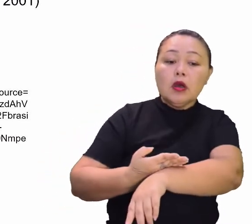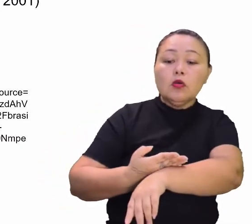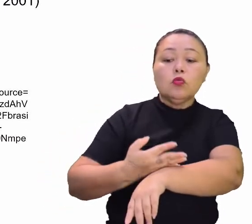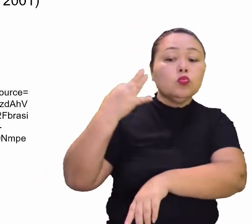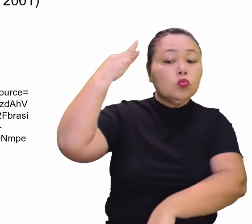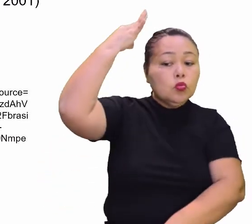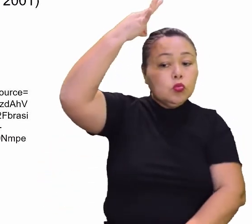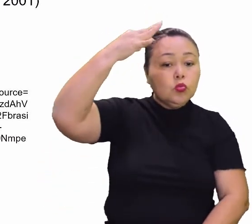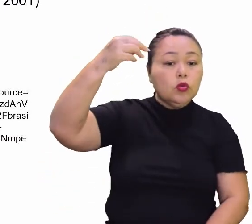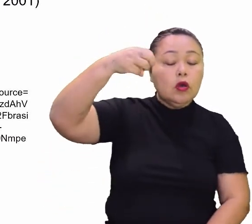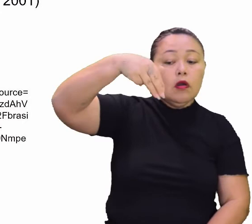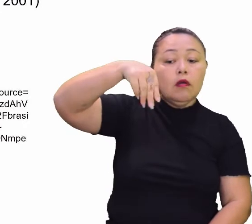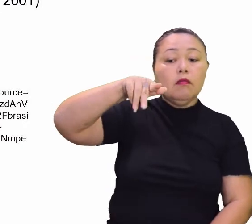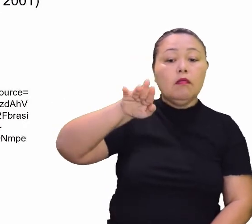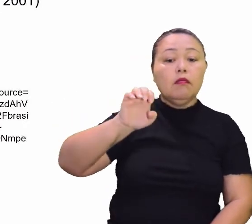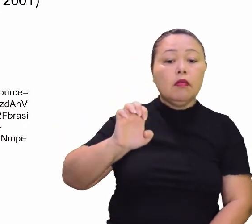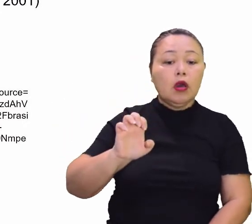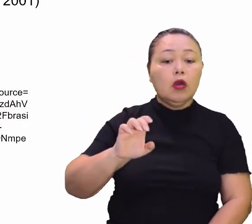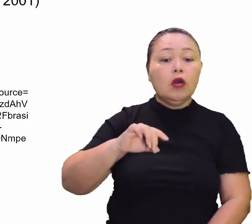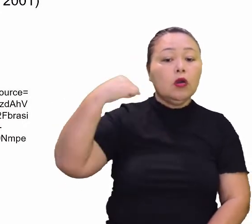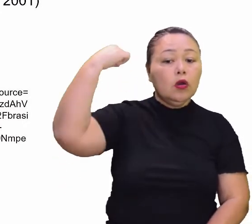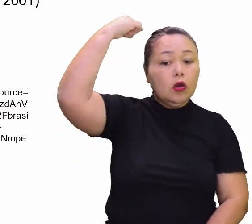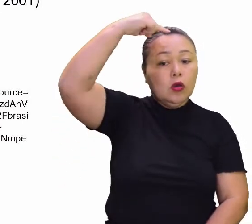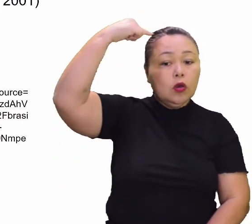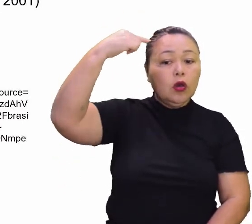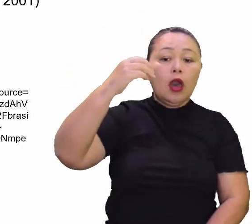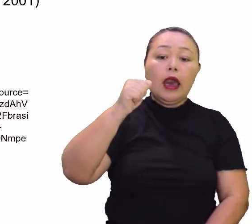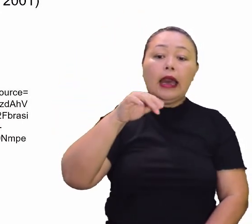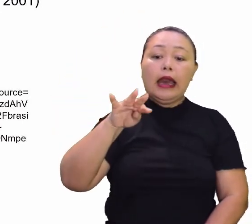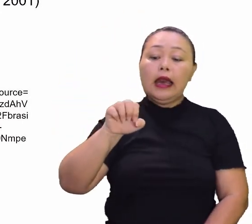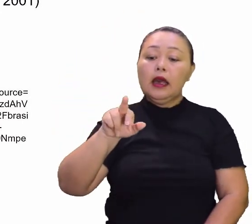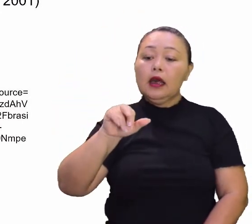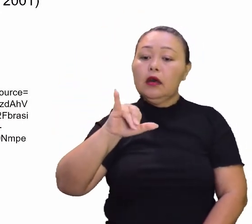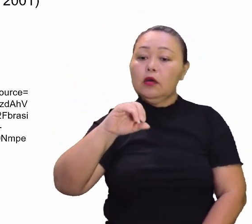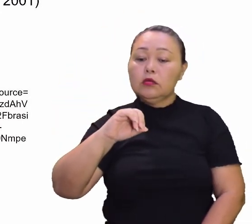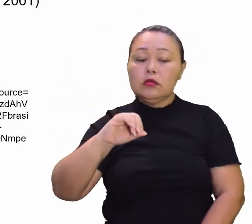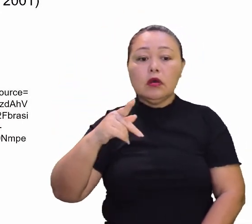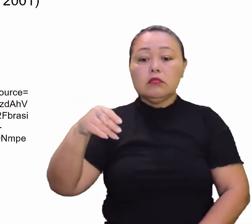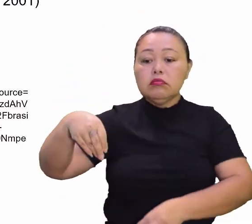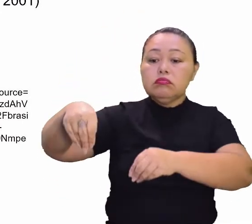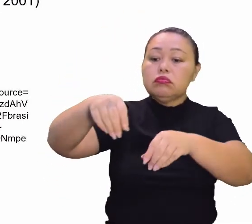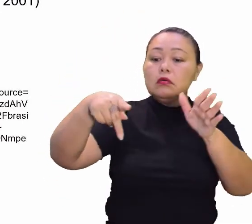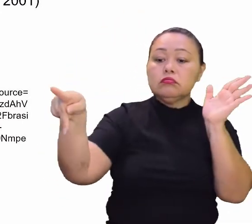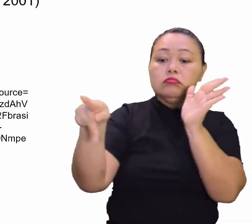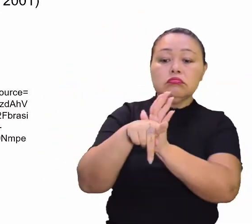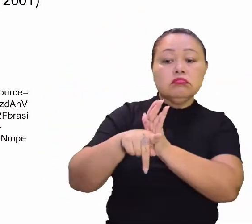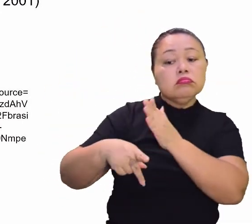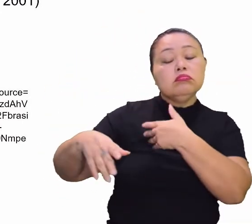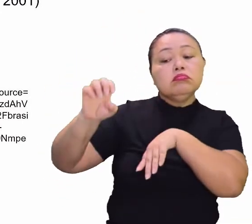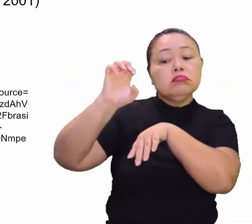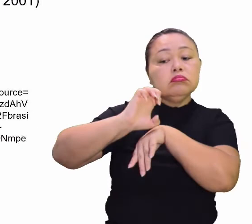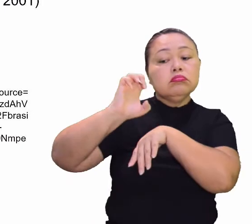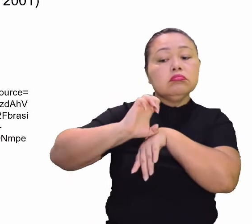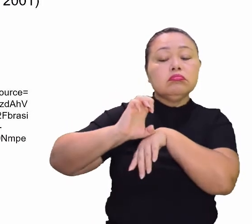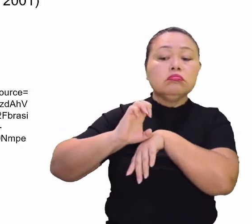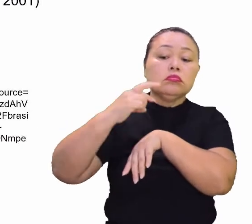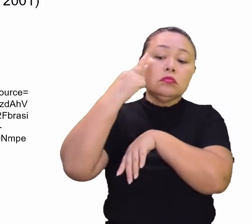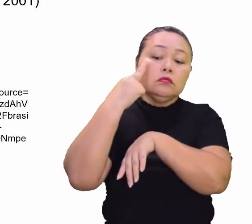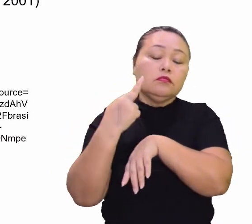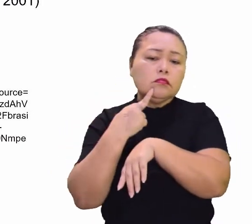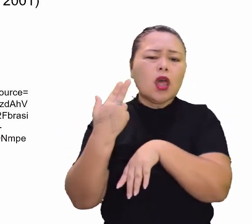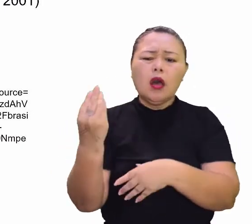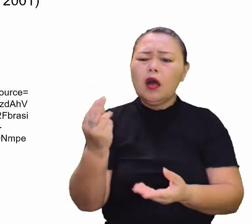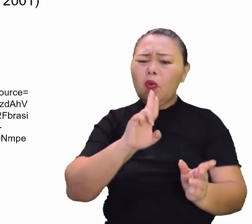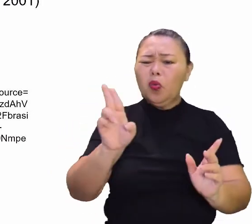e Cautário, em território rondoniense. Ah, professor, é muito nome, eu vou precisar decorar isso? Nada